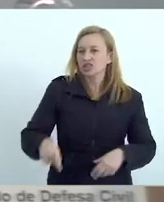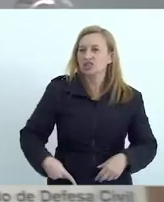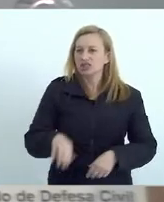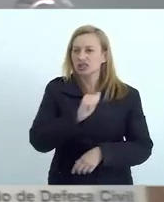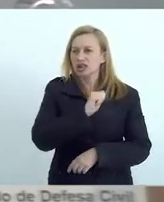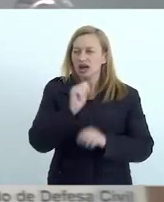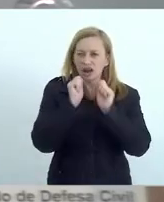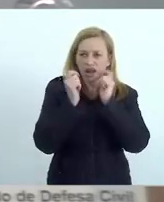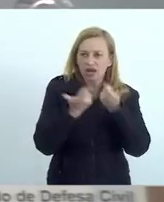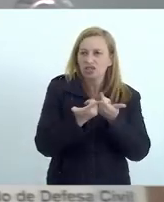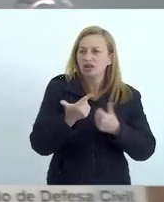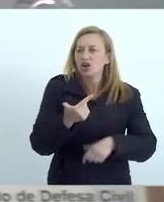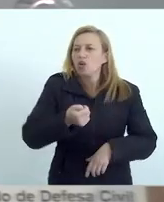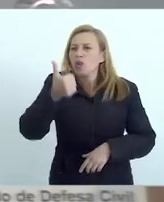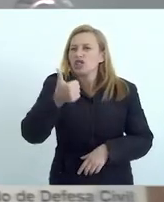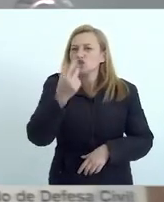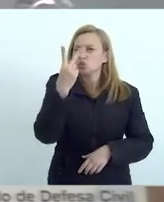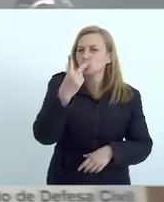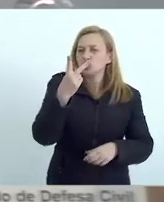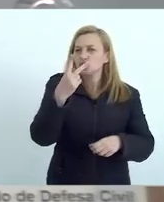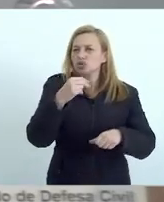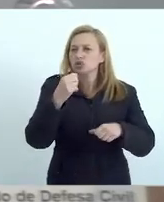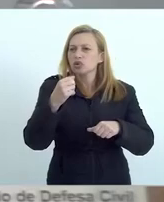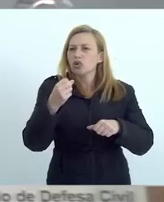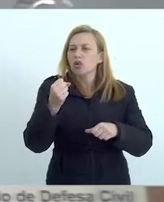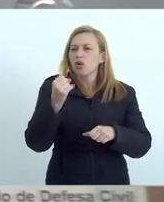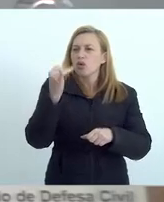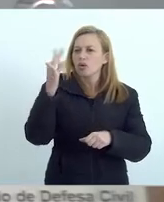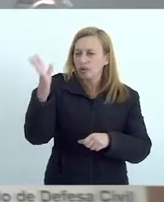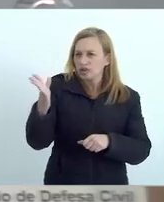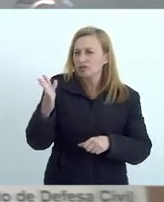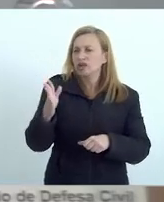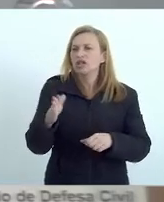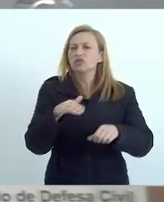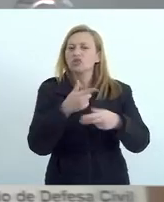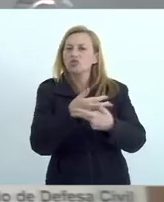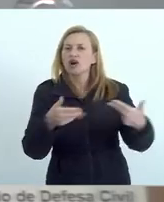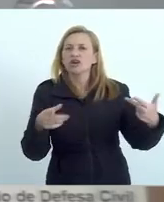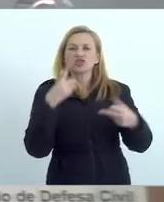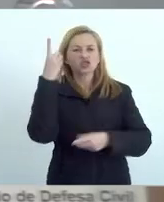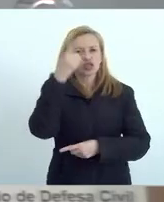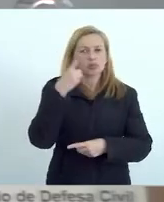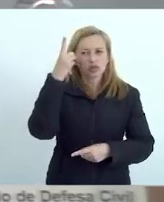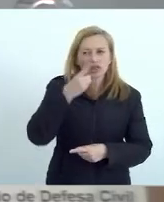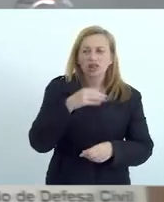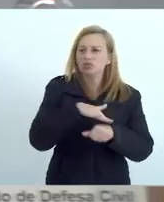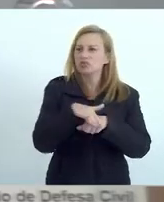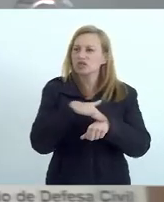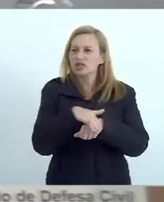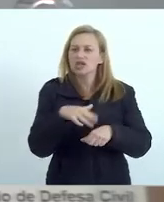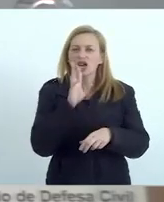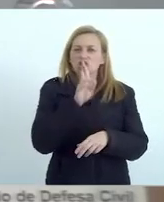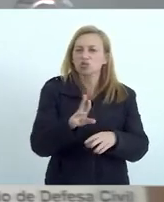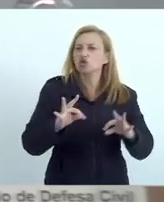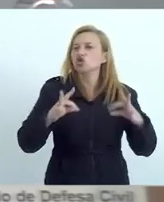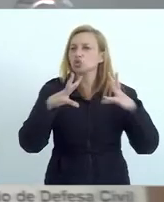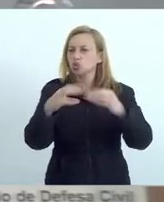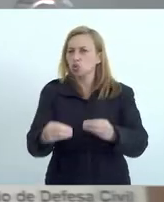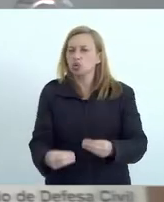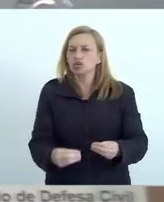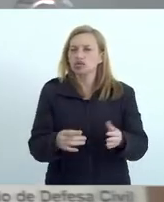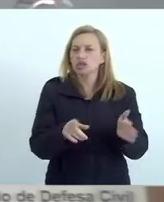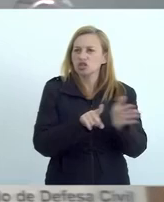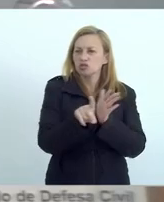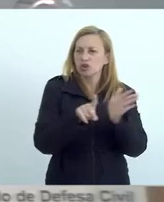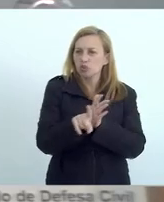da Assembleia ficamos aqui até quase duas horas da manhã com vários deputados responde todos os ofícios dessa